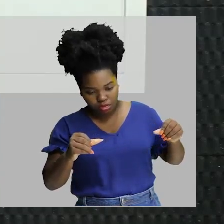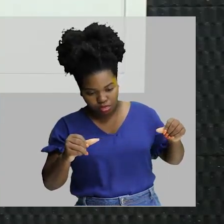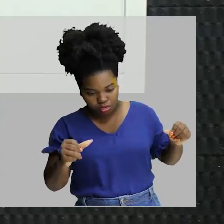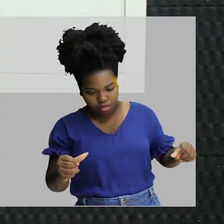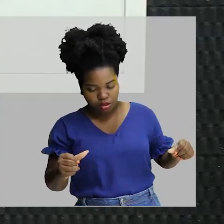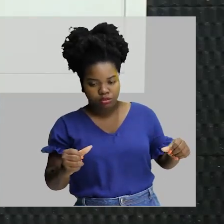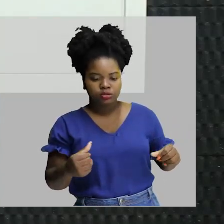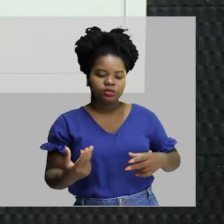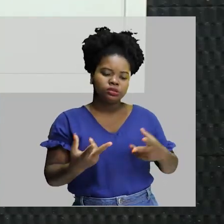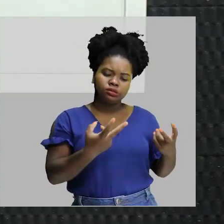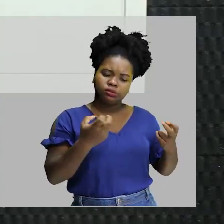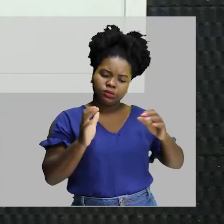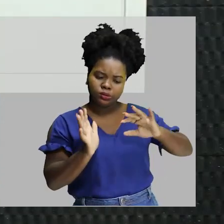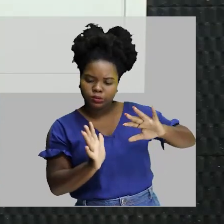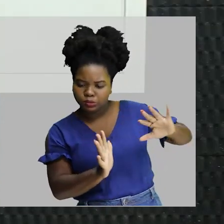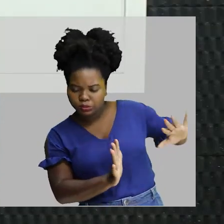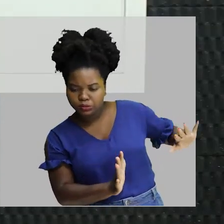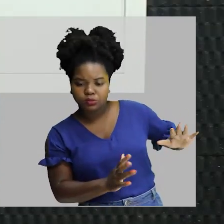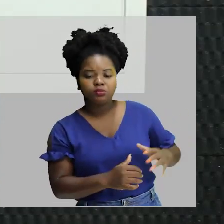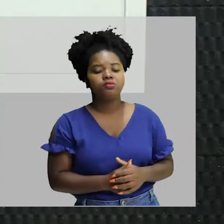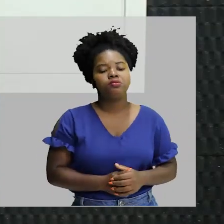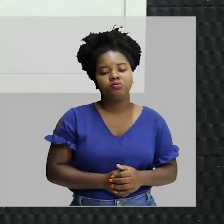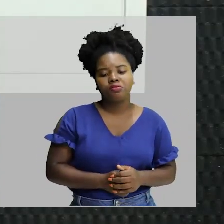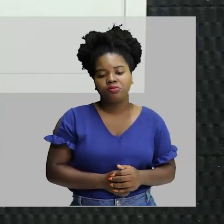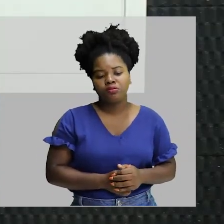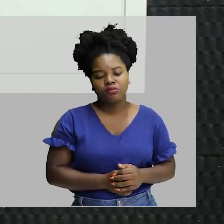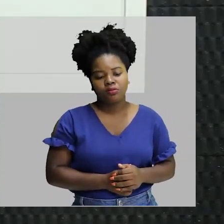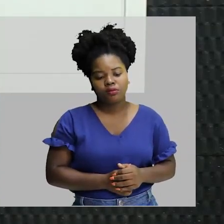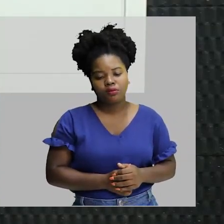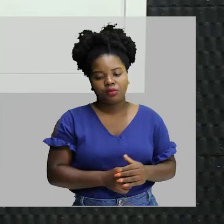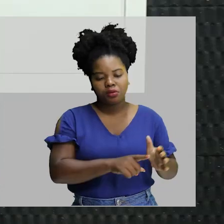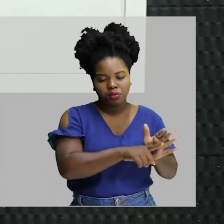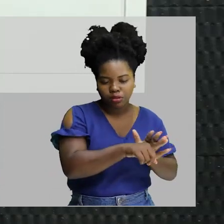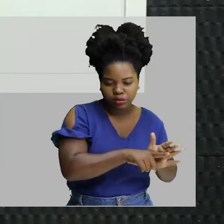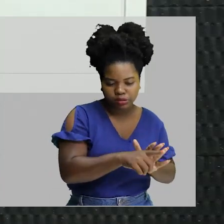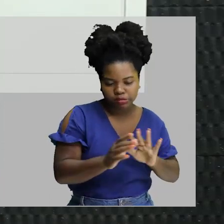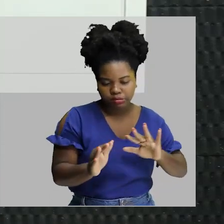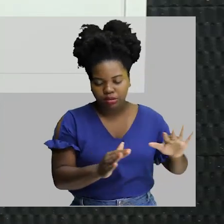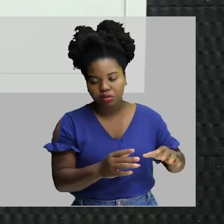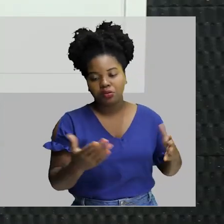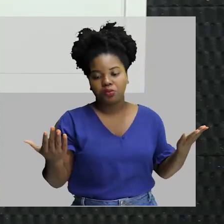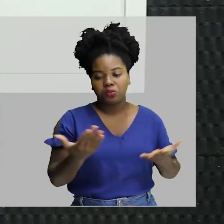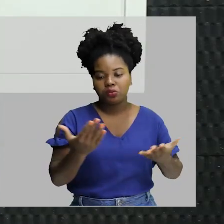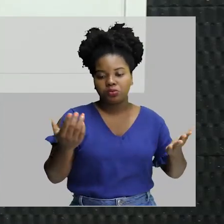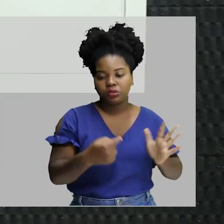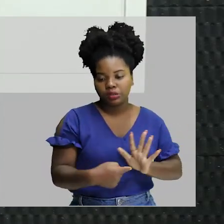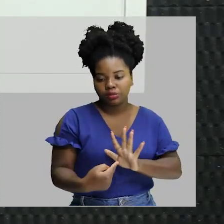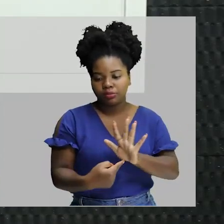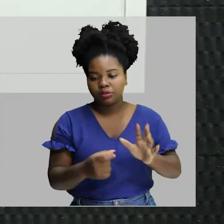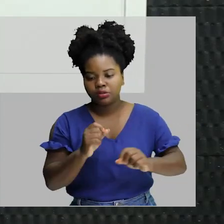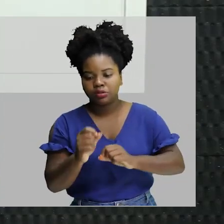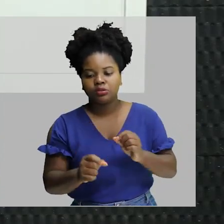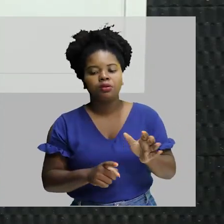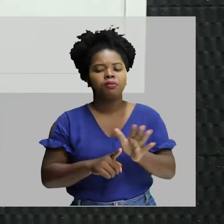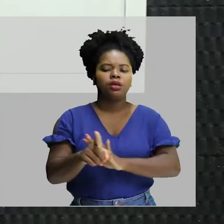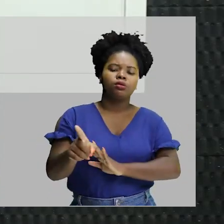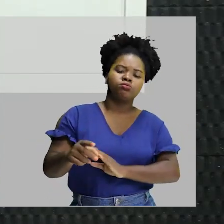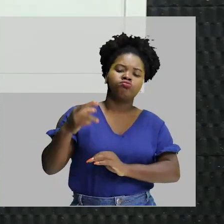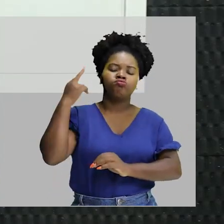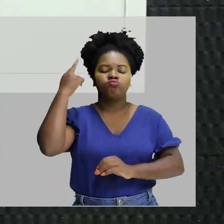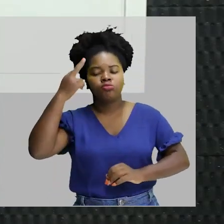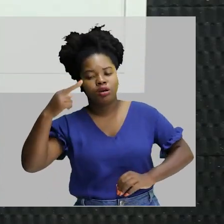tão observada ou tão absolutizada, como se diz. Ela já apresenta nuances,